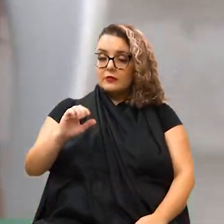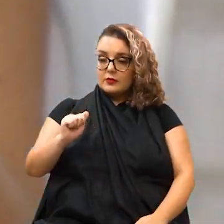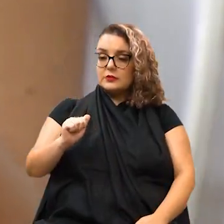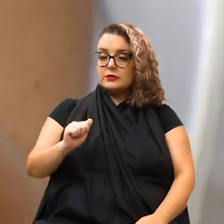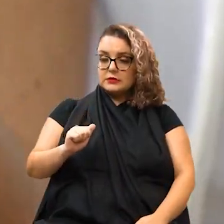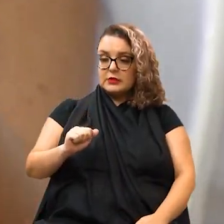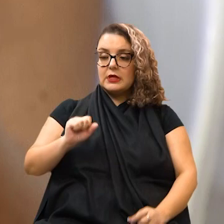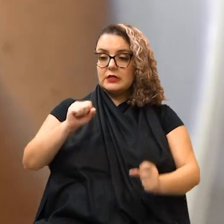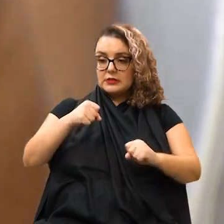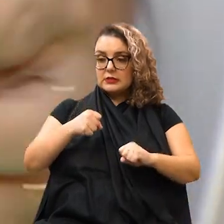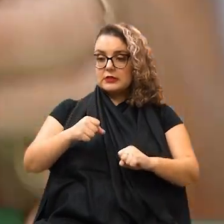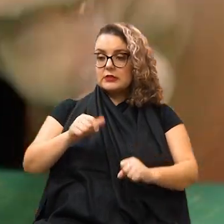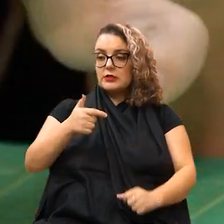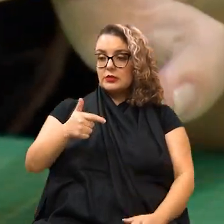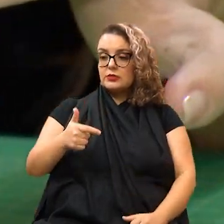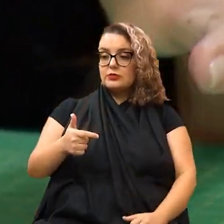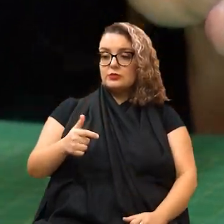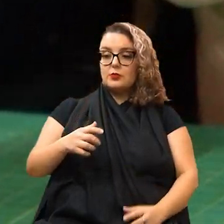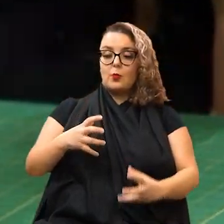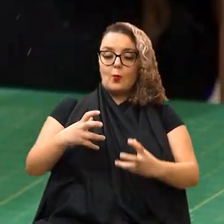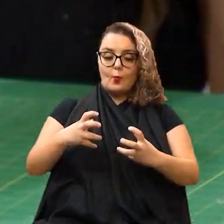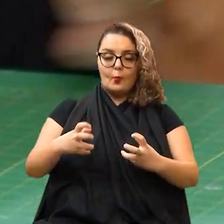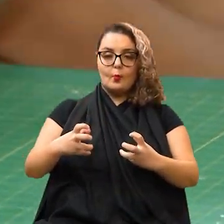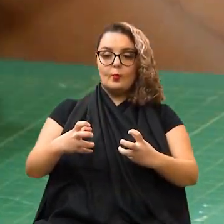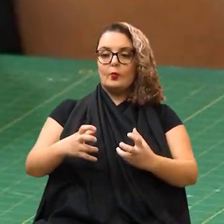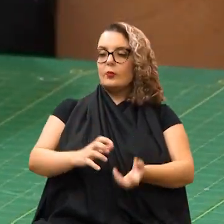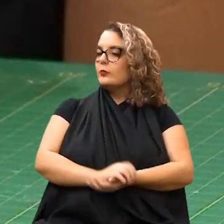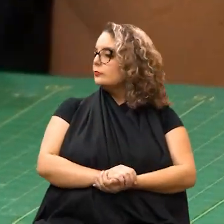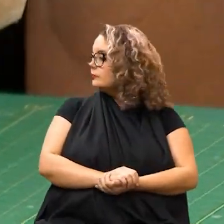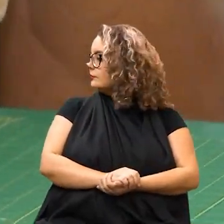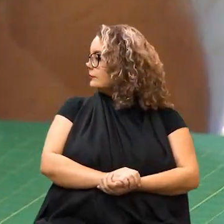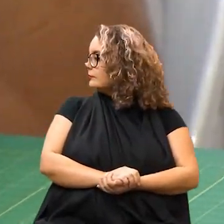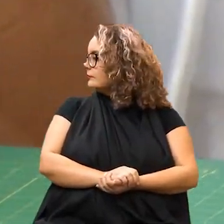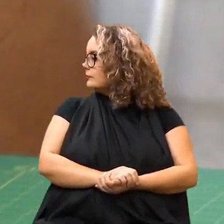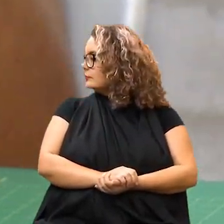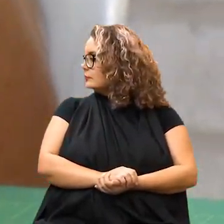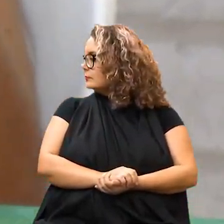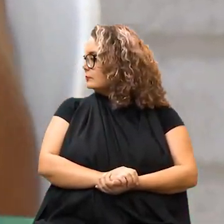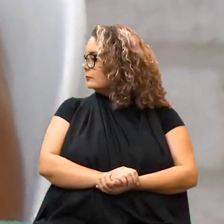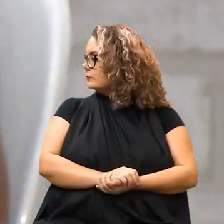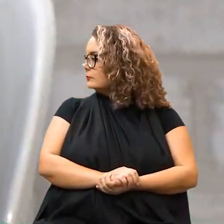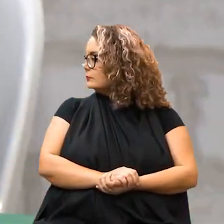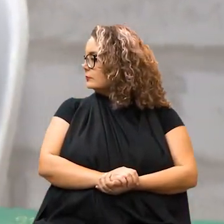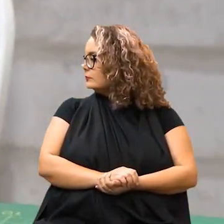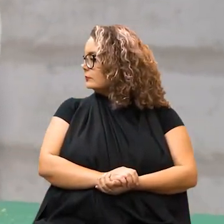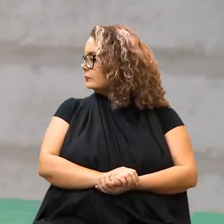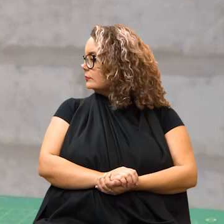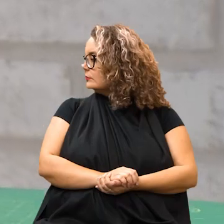acabadinha, né? Sem essa parte toda áspera que a tinta deixou aqui.